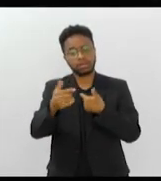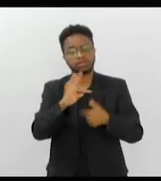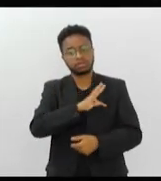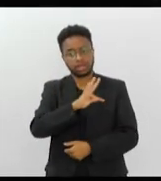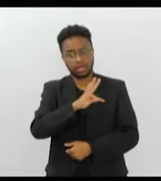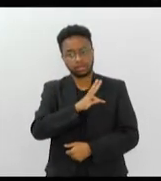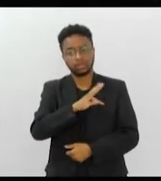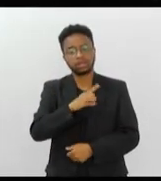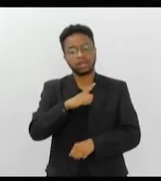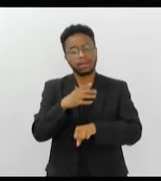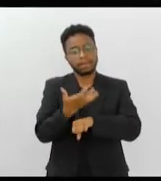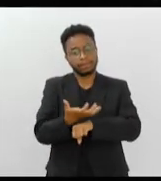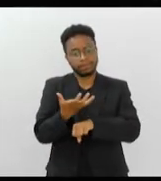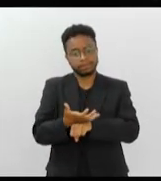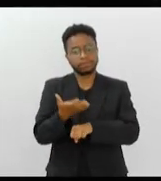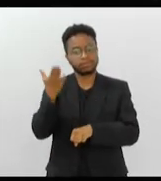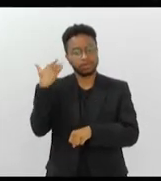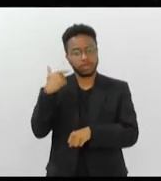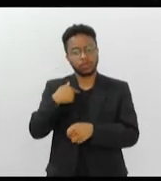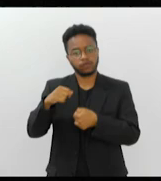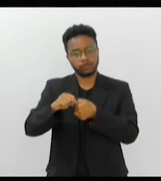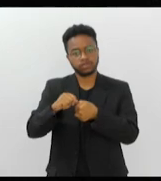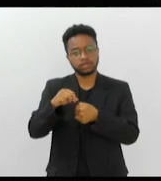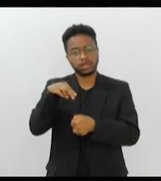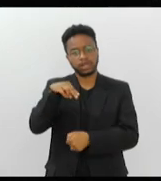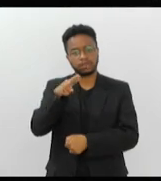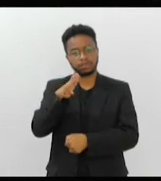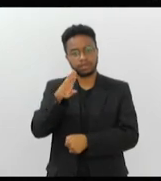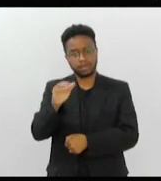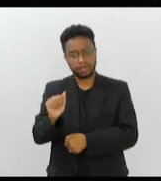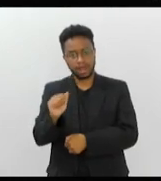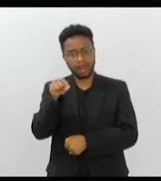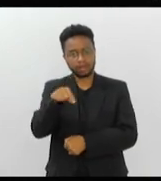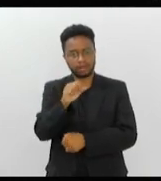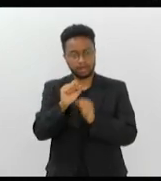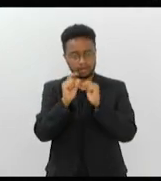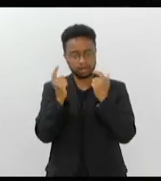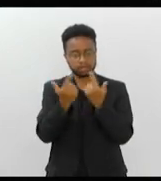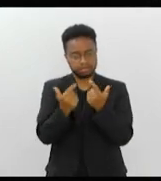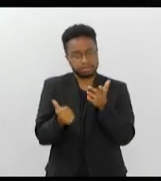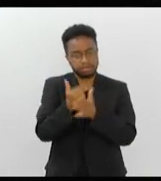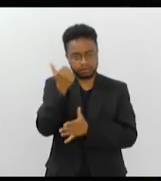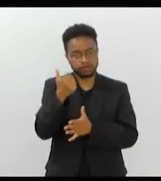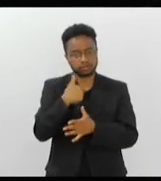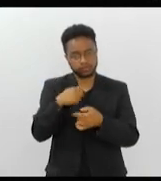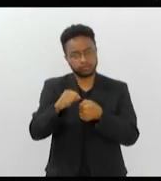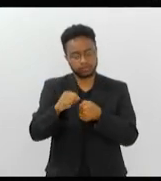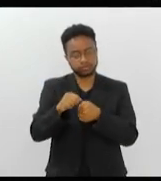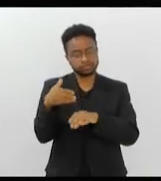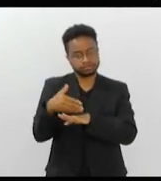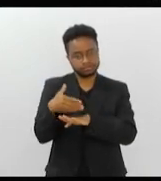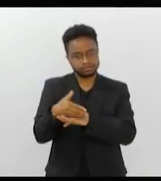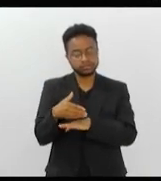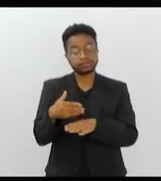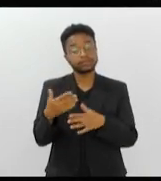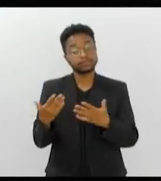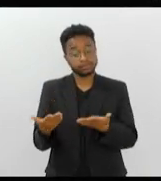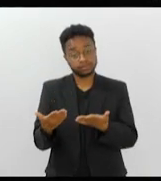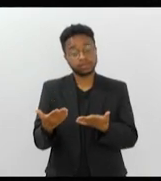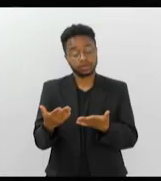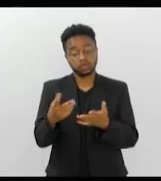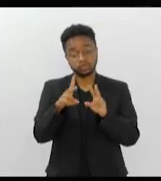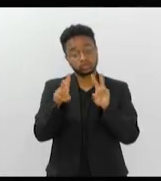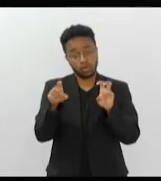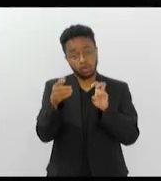uma disciplina, quando fiz aqui o MBA na Alerj, o primeiro MBA que teve, foi exatamente